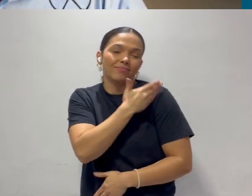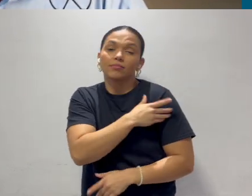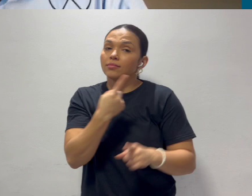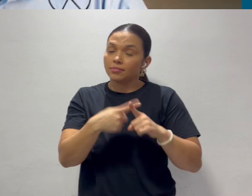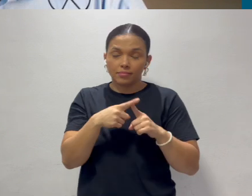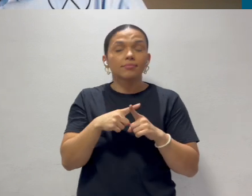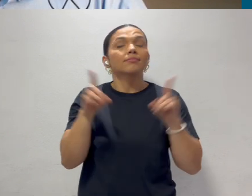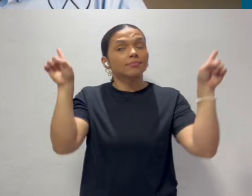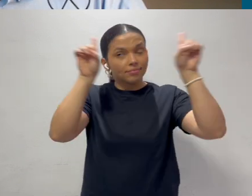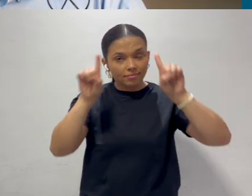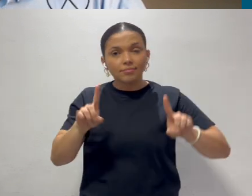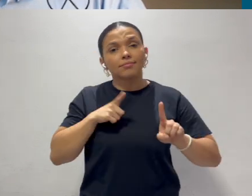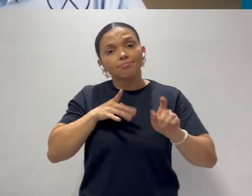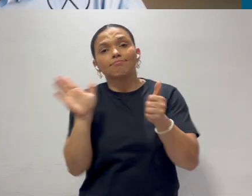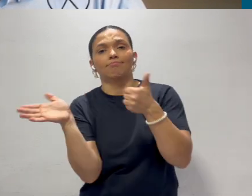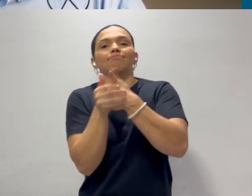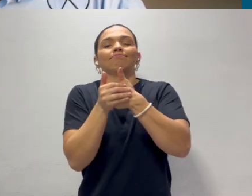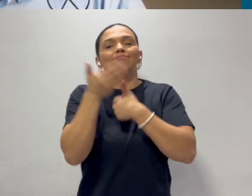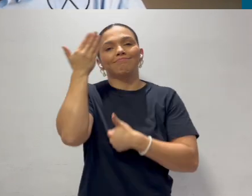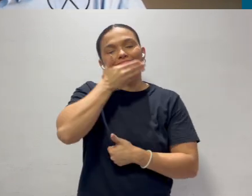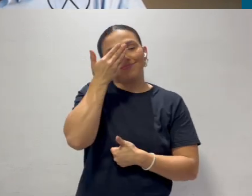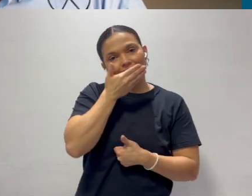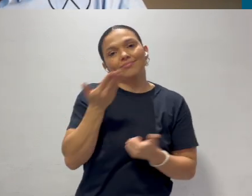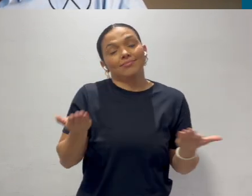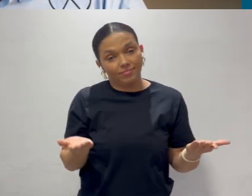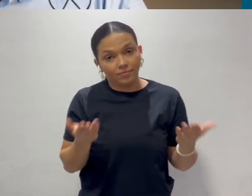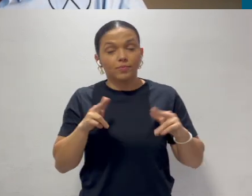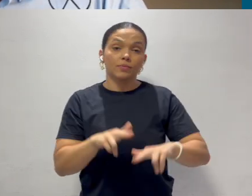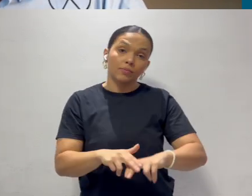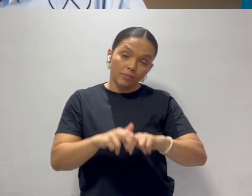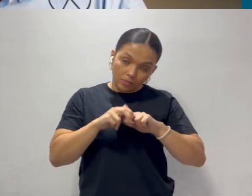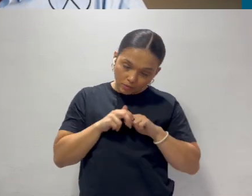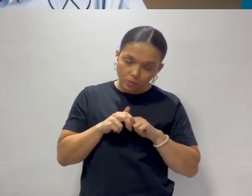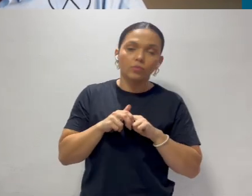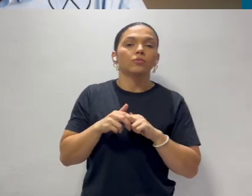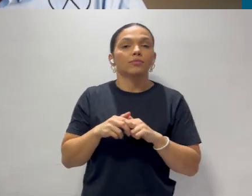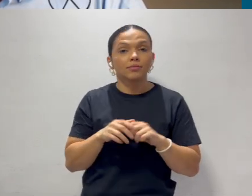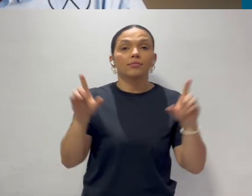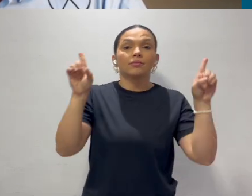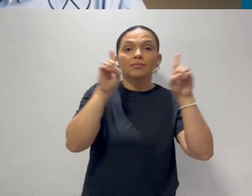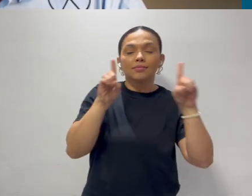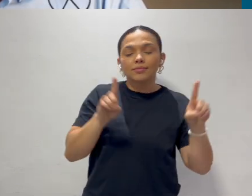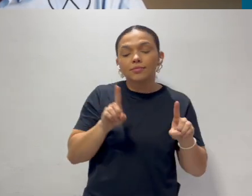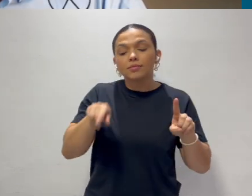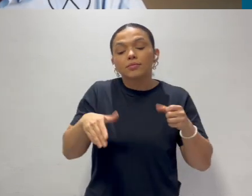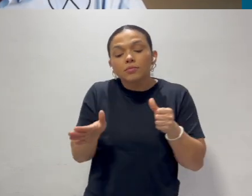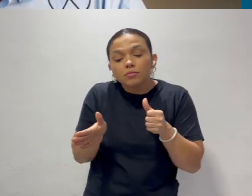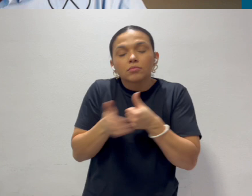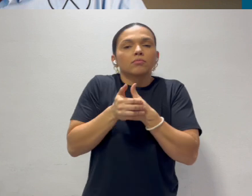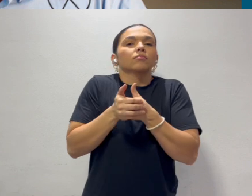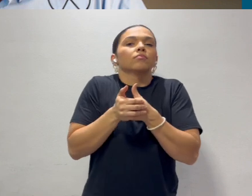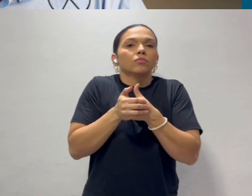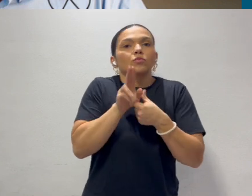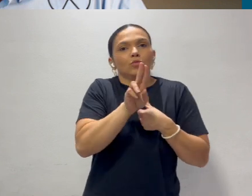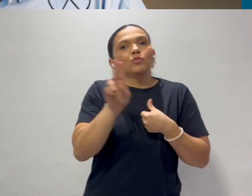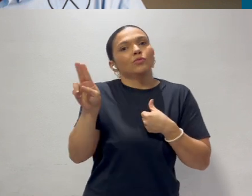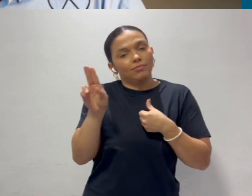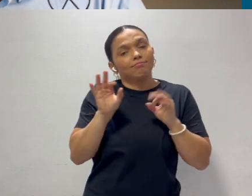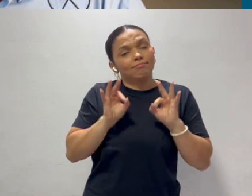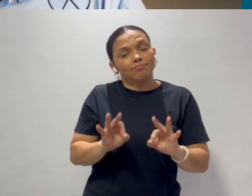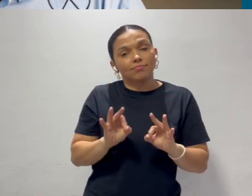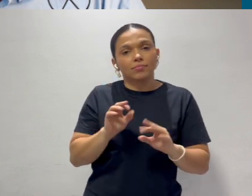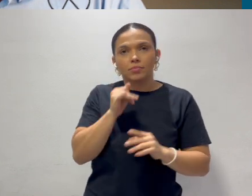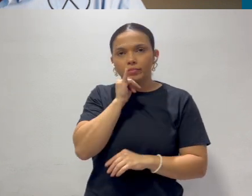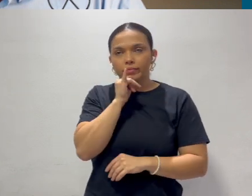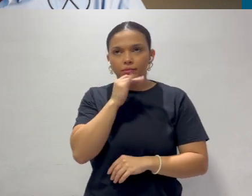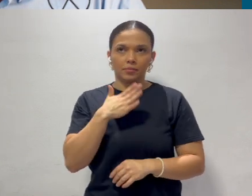deficiência ela é, muitas vezes, invisível. Né? Exatamente, nós chamamos essa deficiência, né, Abraão, de deficiência oculta. Então, você chega,